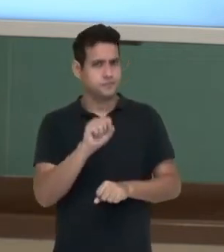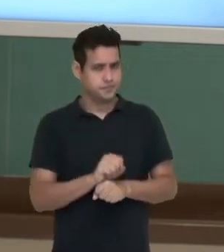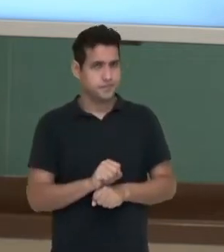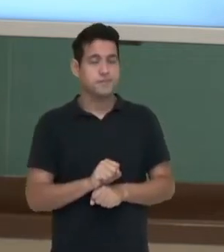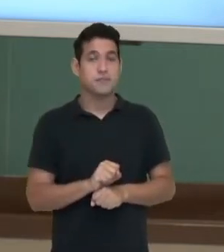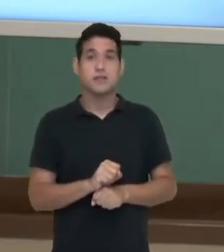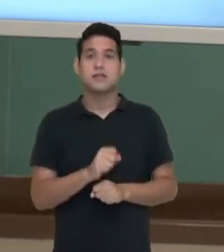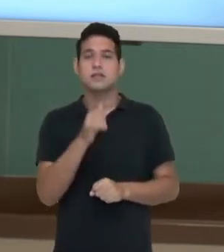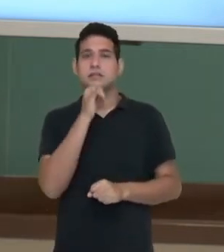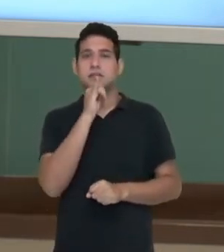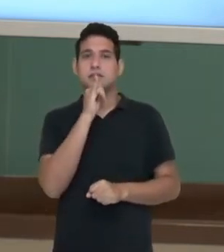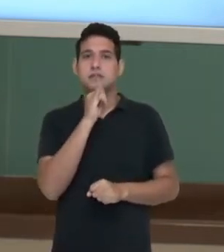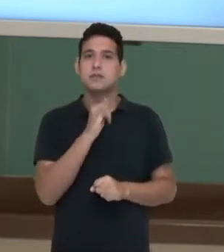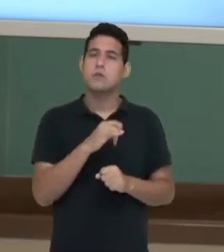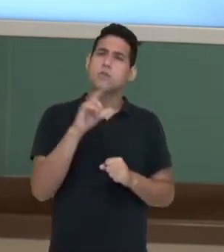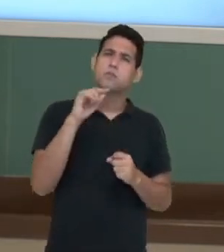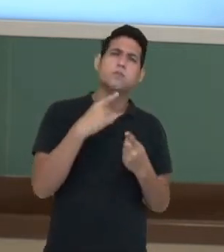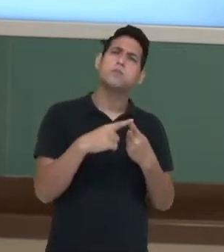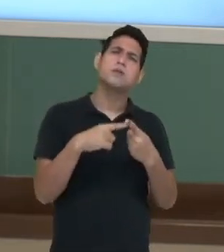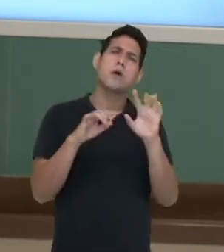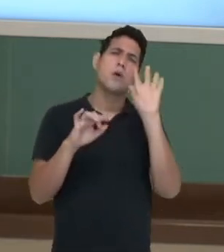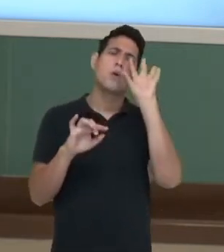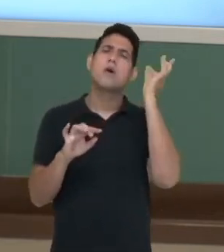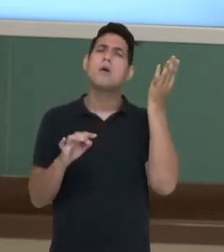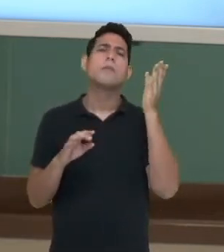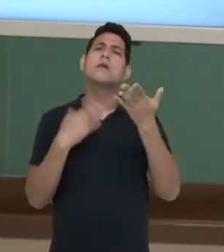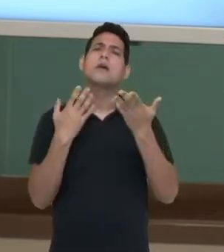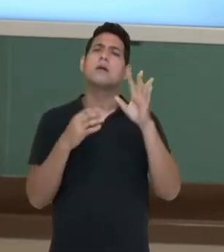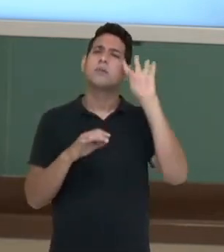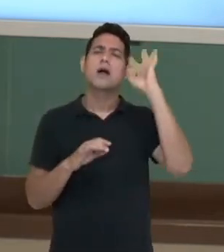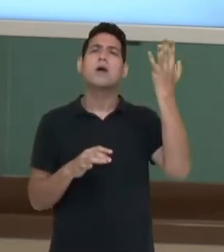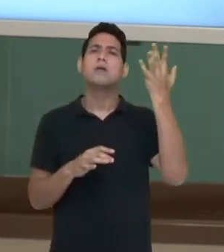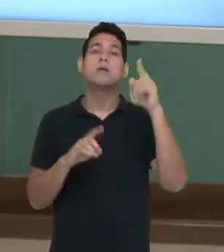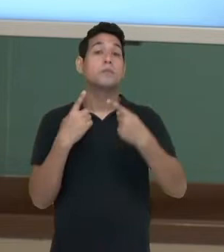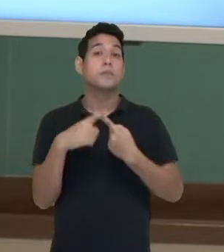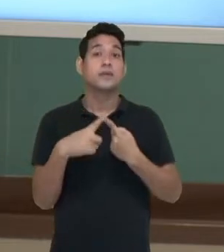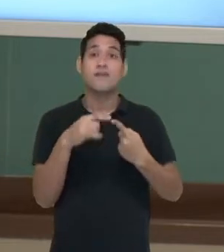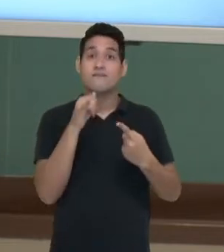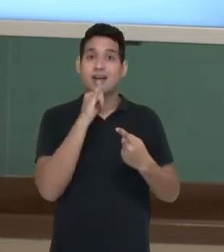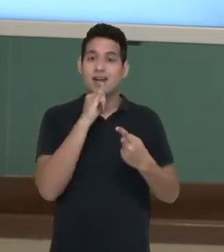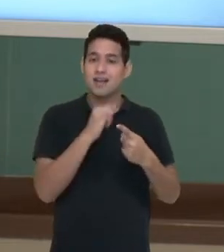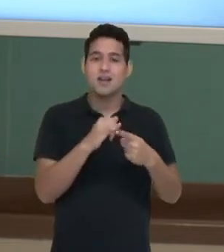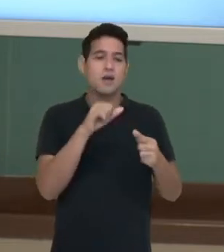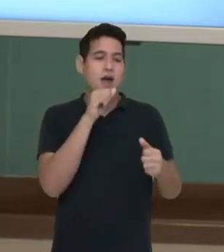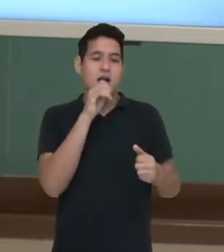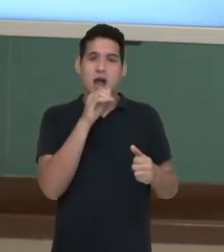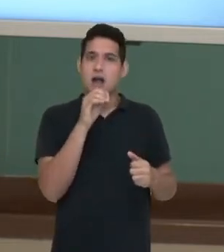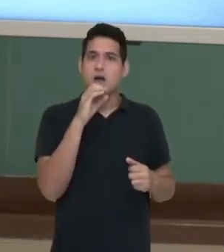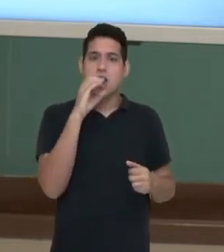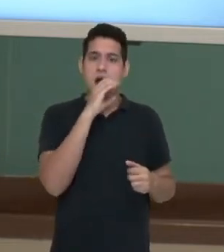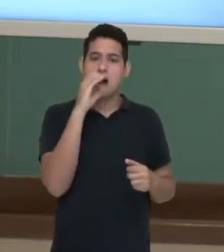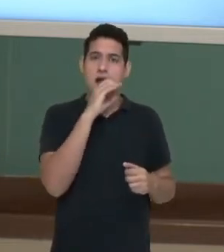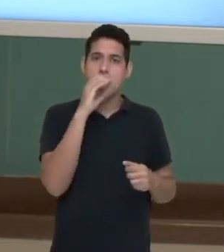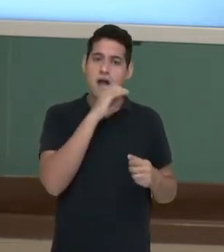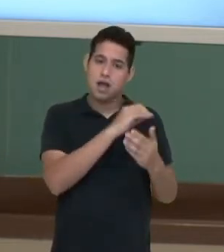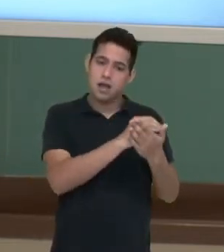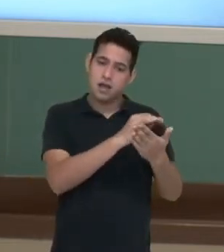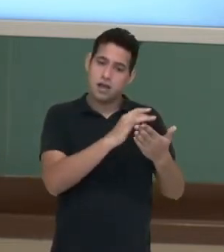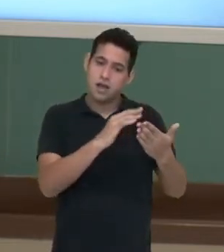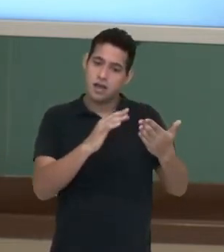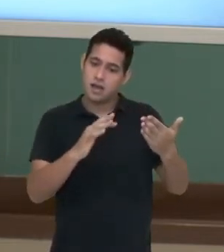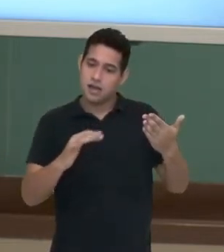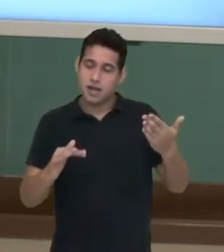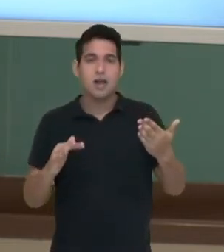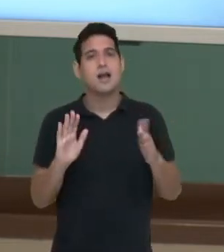mesmo, vai diminuir. Por quê? Porque ele vai estar cedendo calor, não há troca de frio. Há quem pense